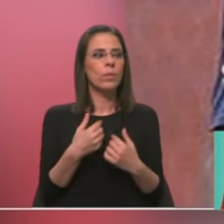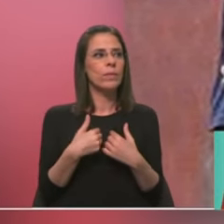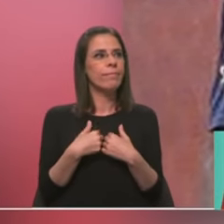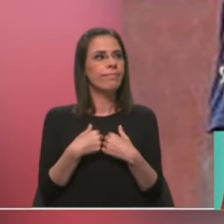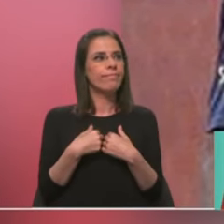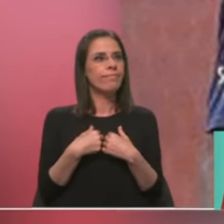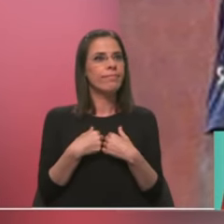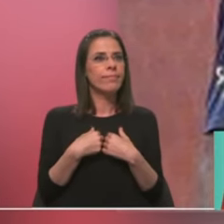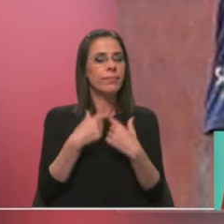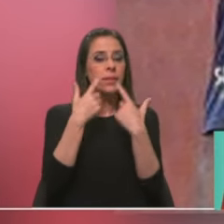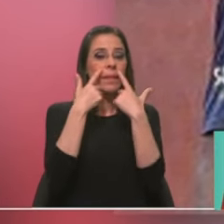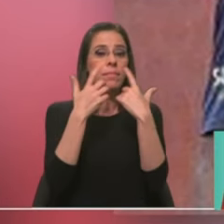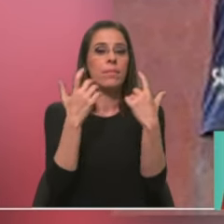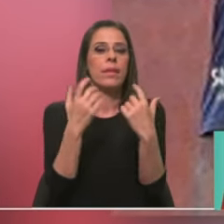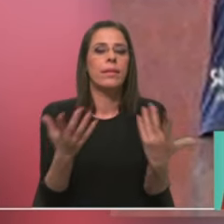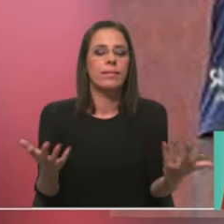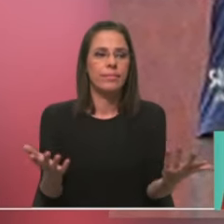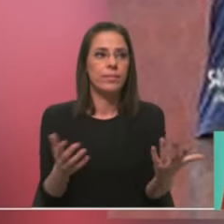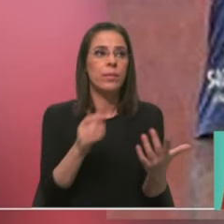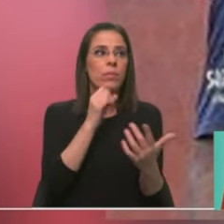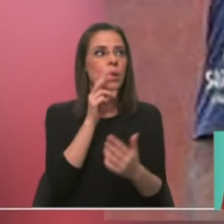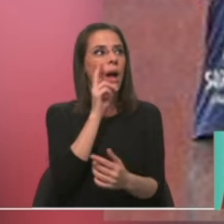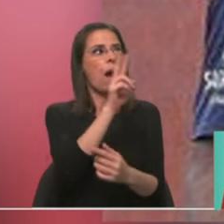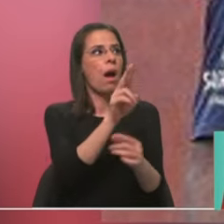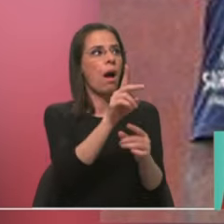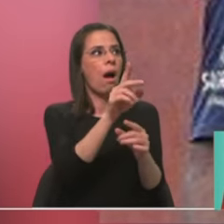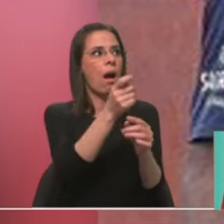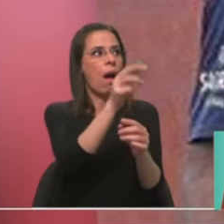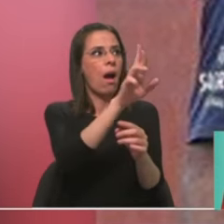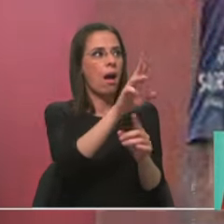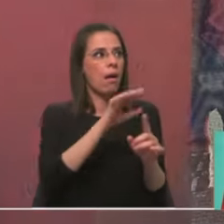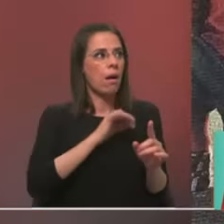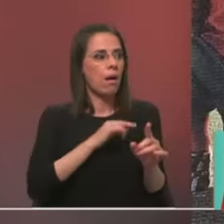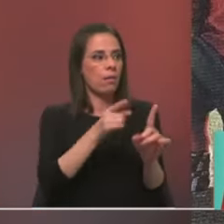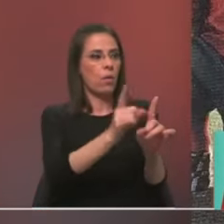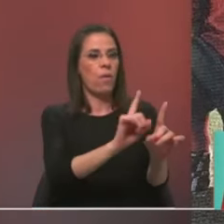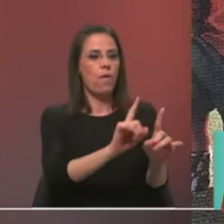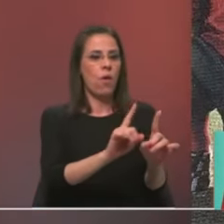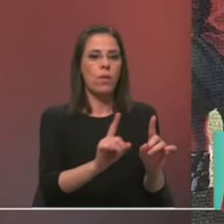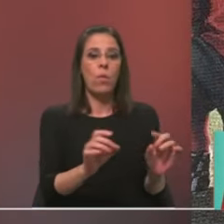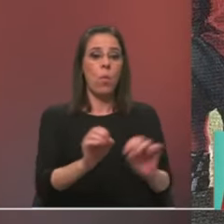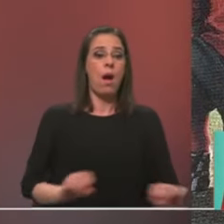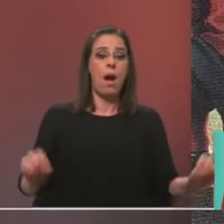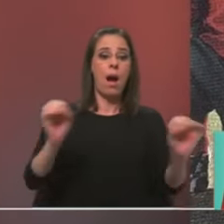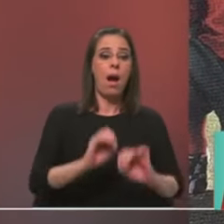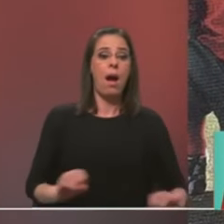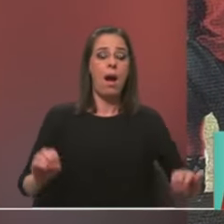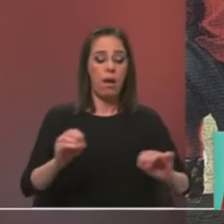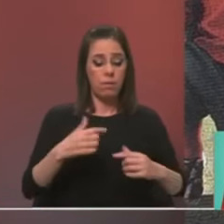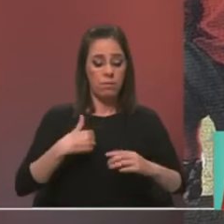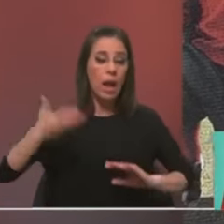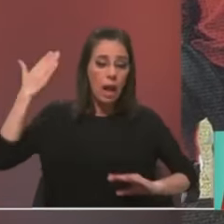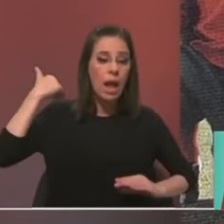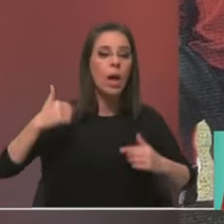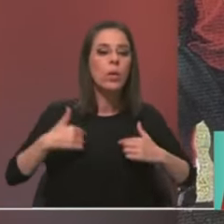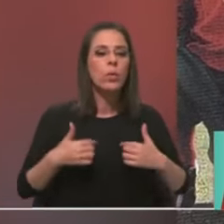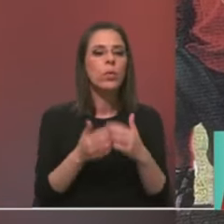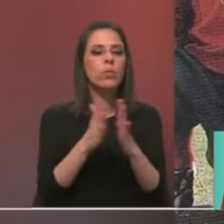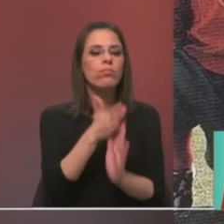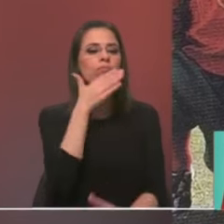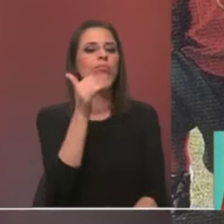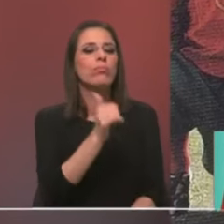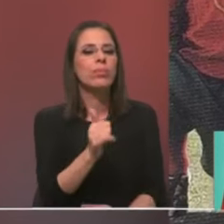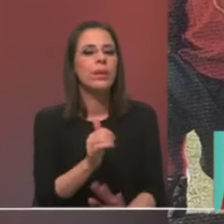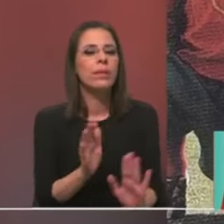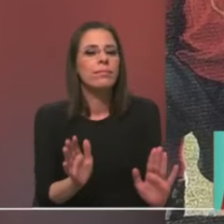né, tão mediático, né, que eu pudesse olhar e dizer, não vou por aí, né? Não vou por aí, porque na minha altura era tudo muito bonito,